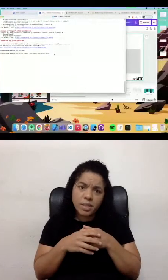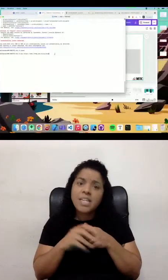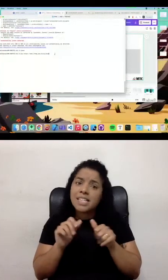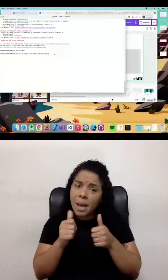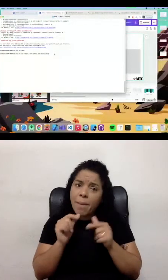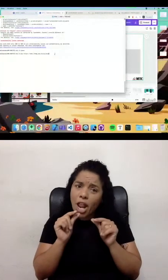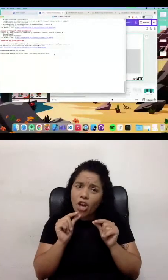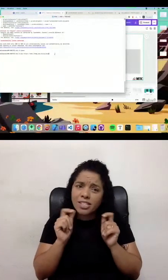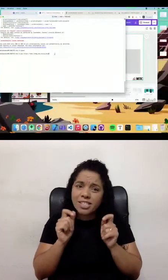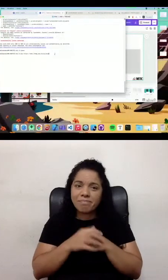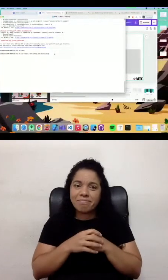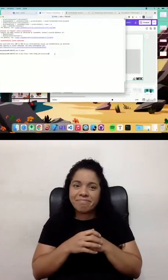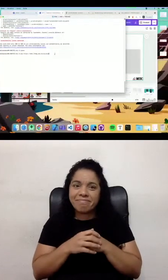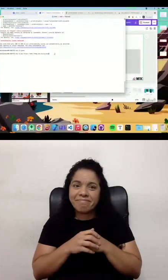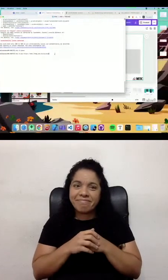Sim.